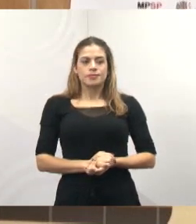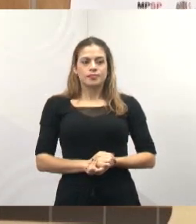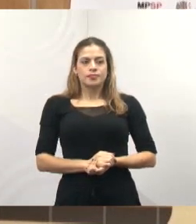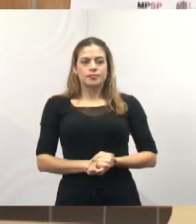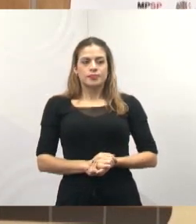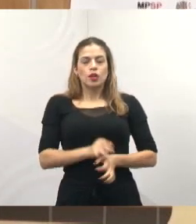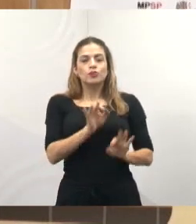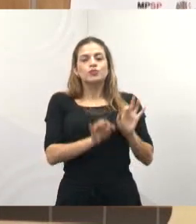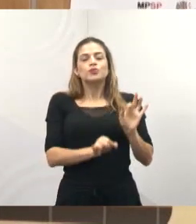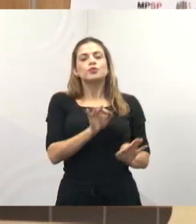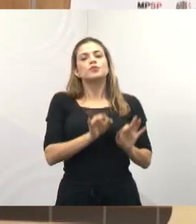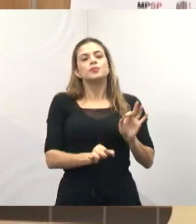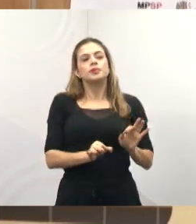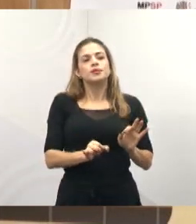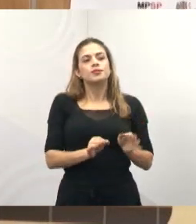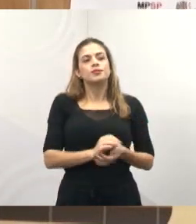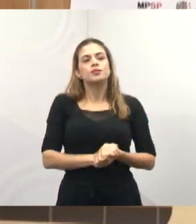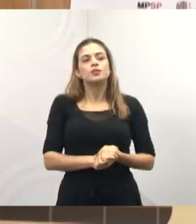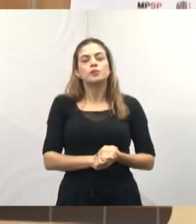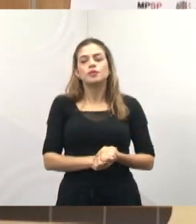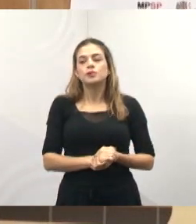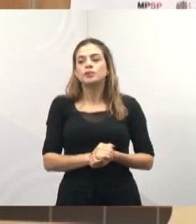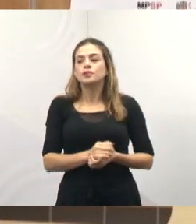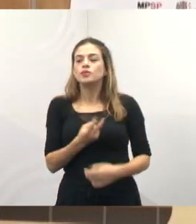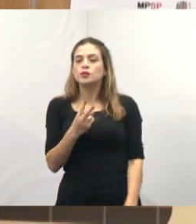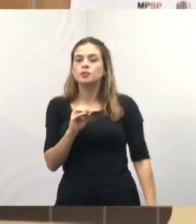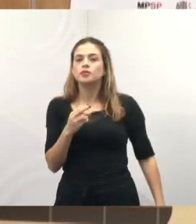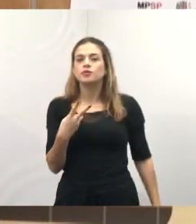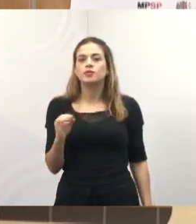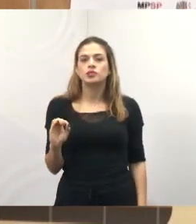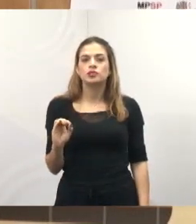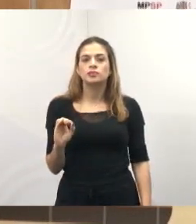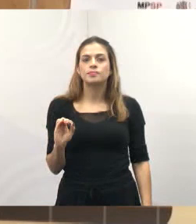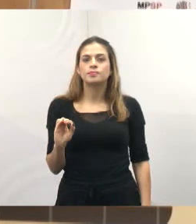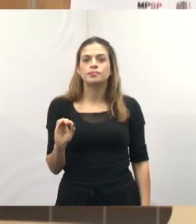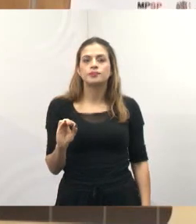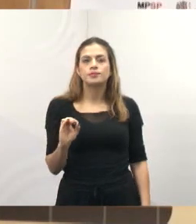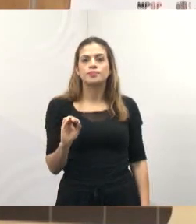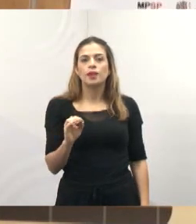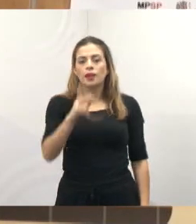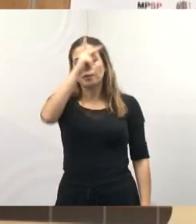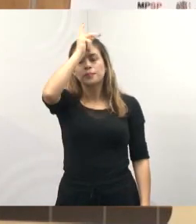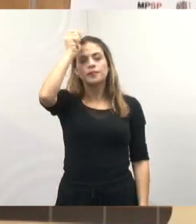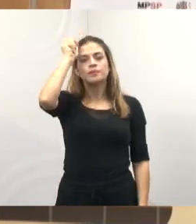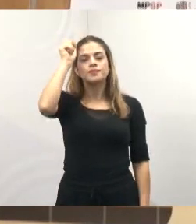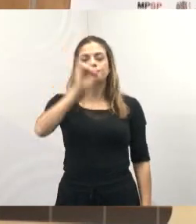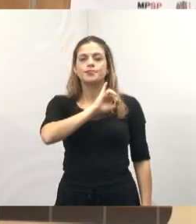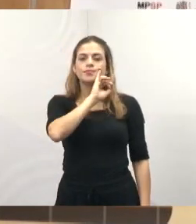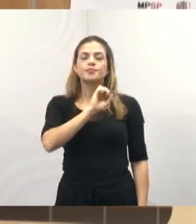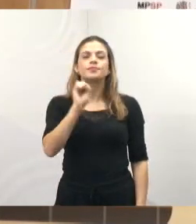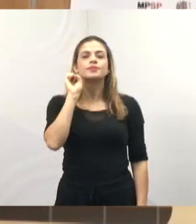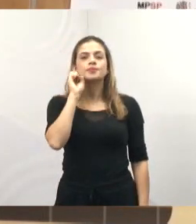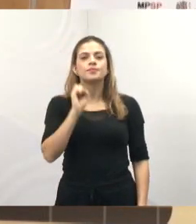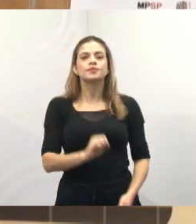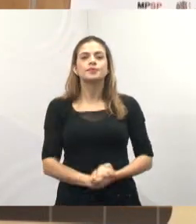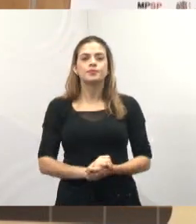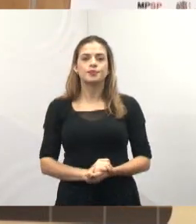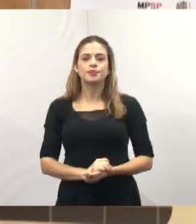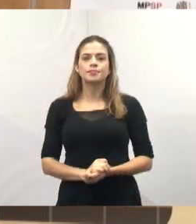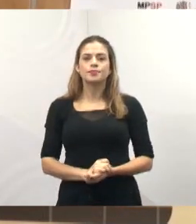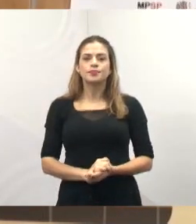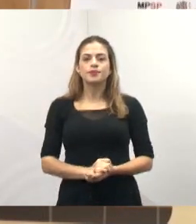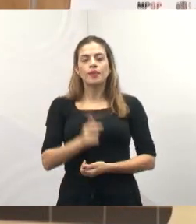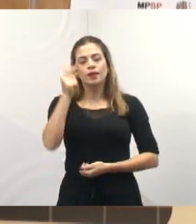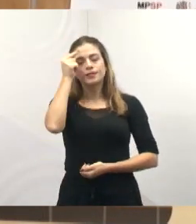o julgamento de 2020, do prefeito Isaías Santana e